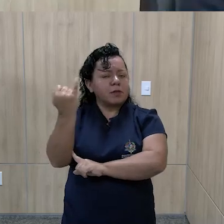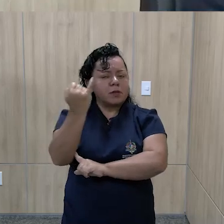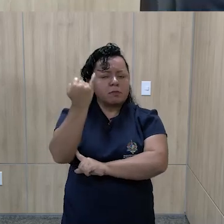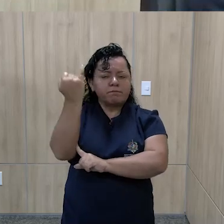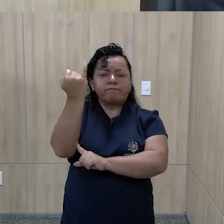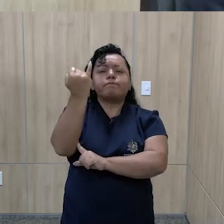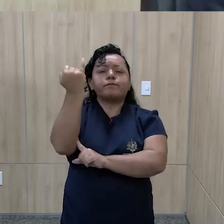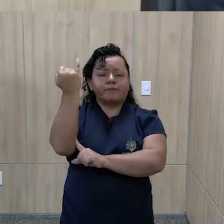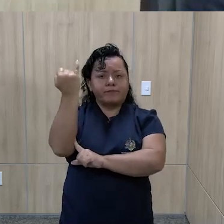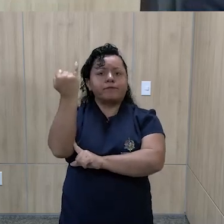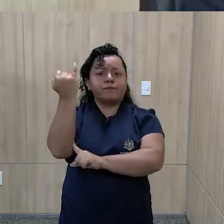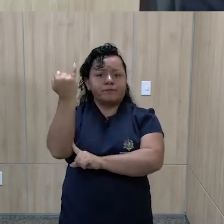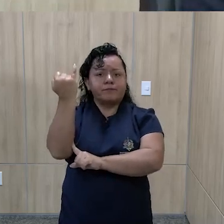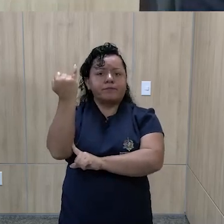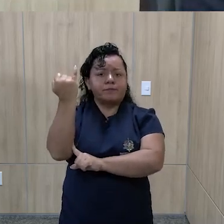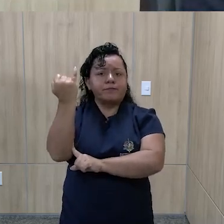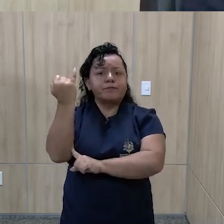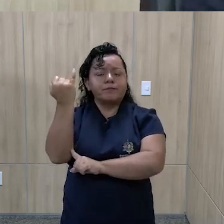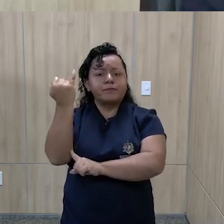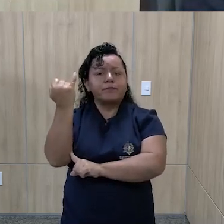fundamental importância